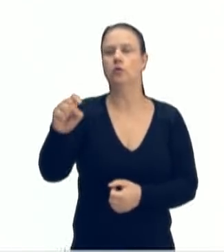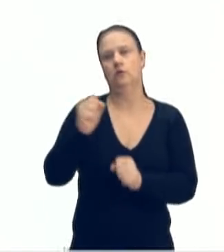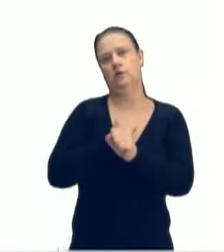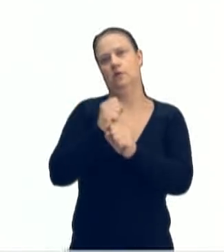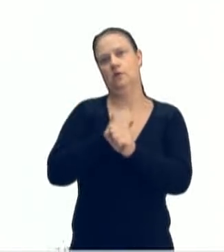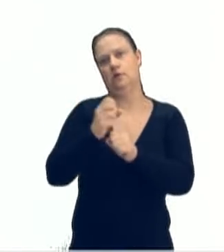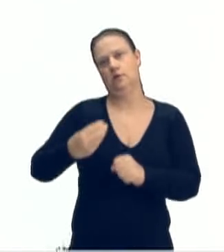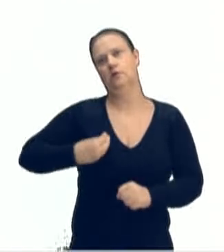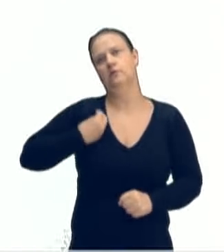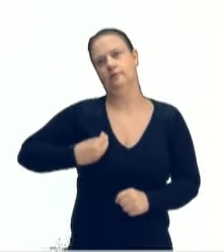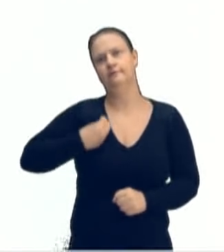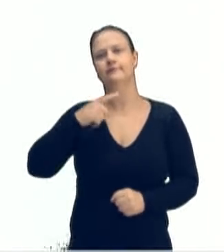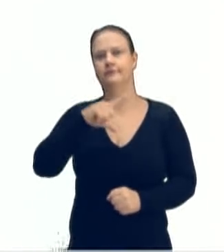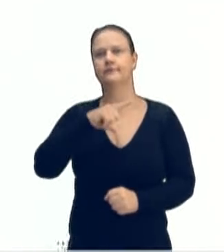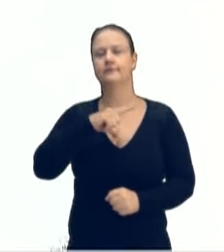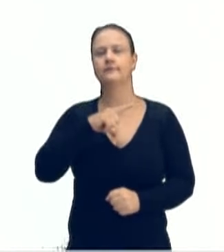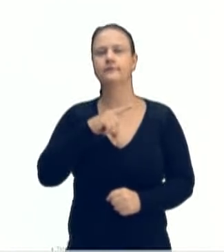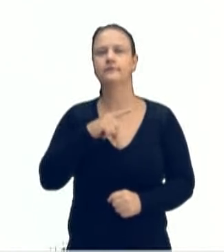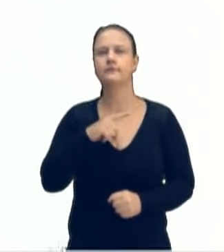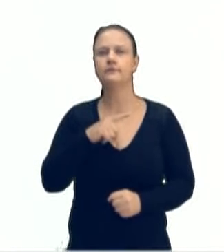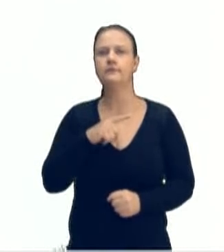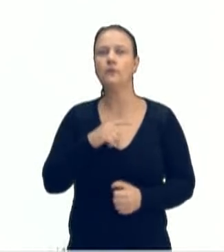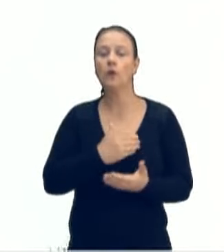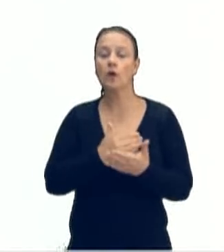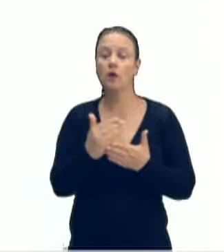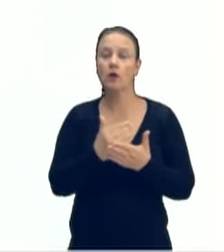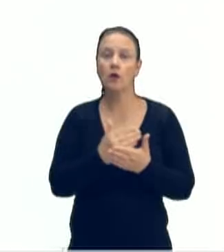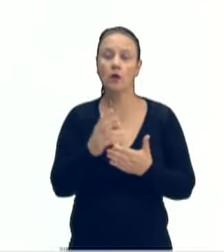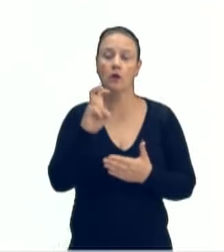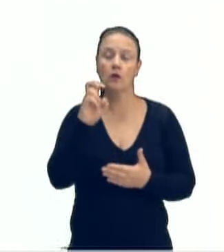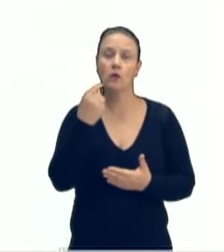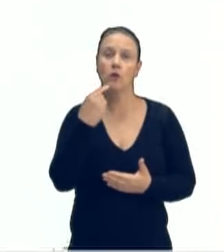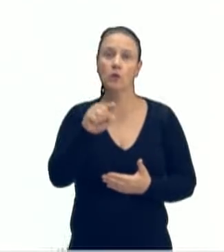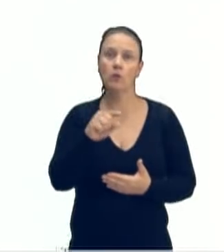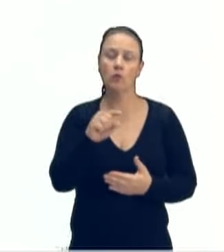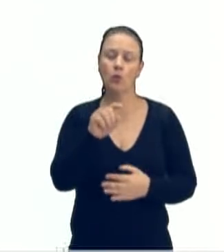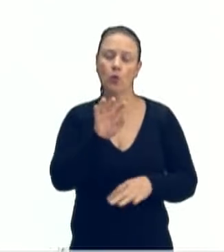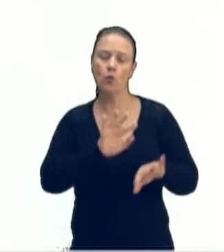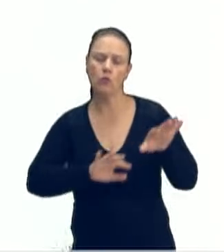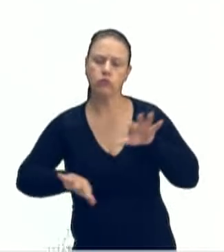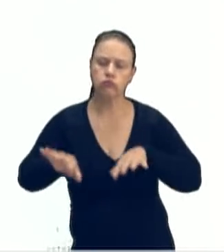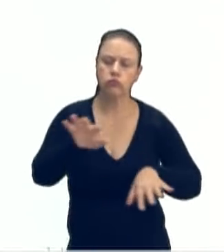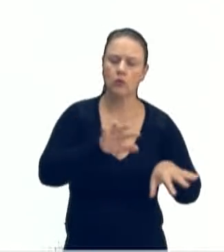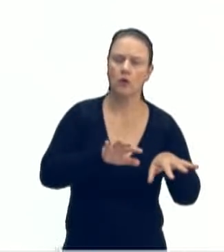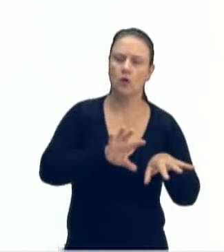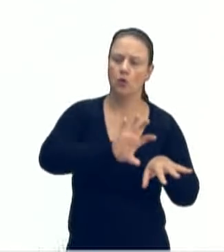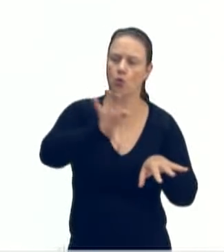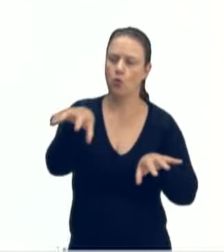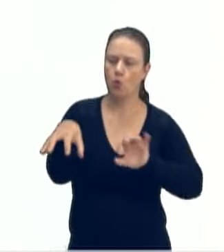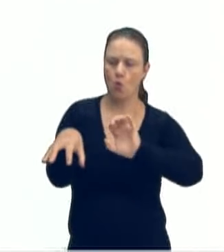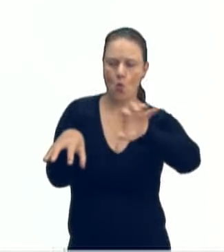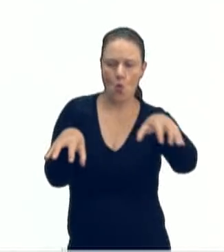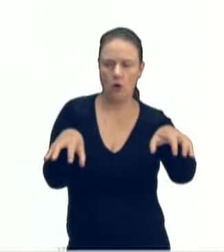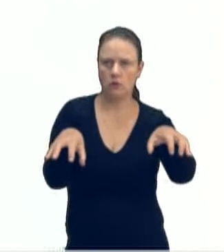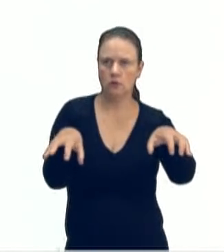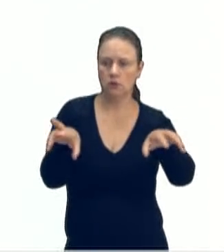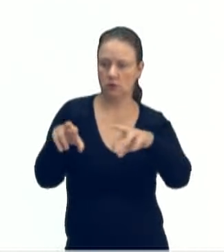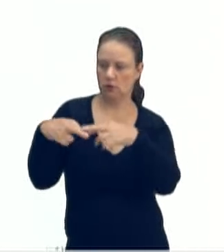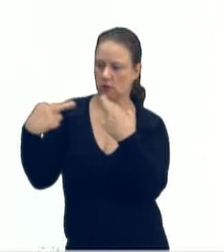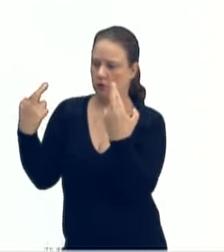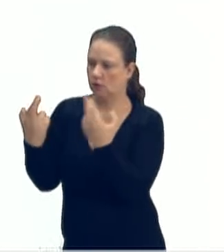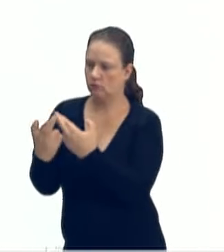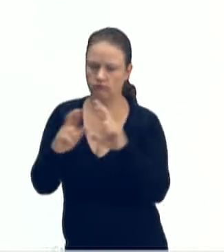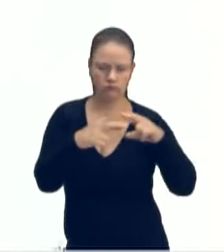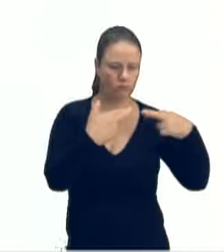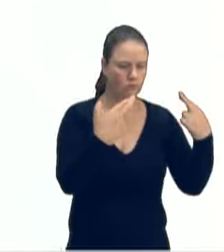humana. Foi a partir de 5.000 anos, temos uma organização em 2 reinos, chamado Alto e Baixo Egito,